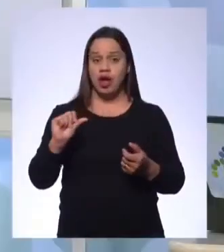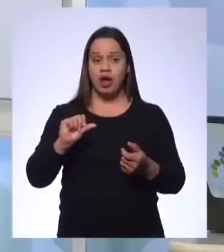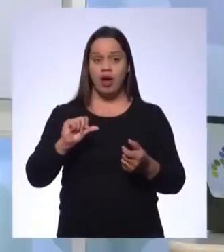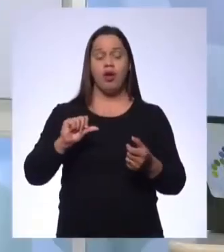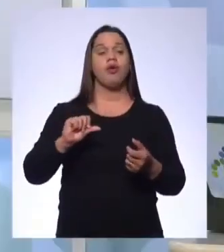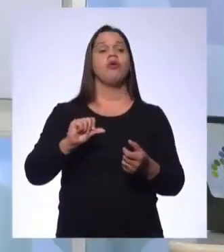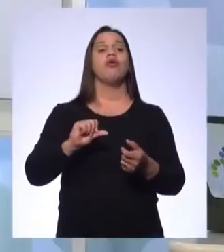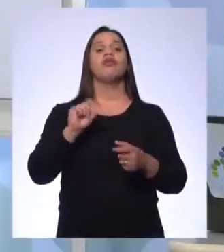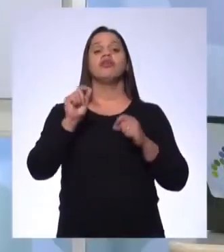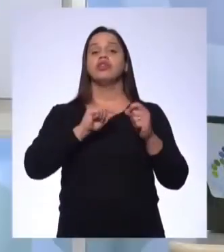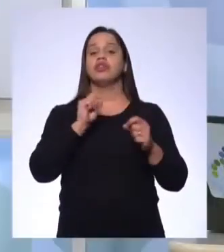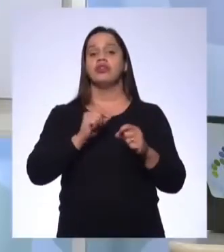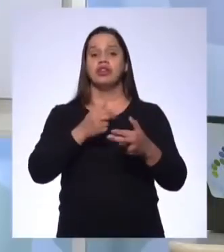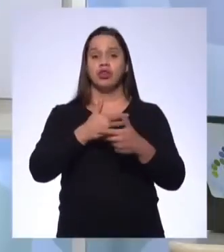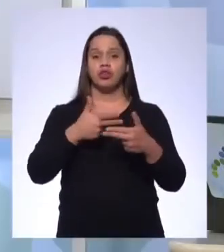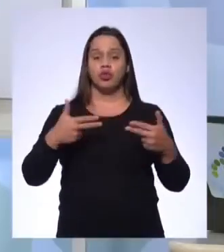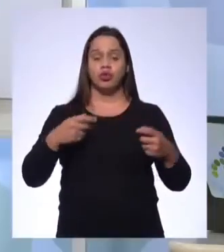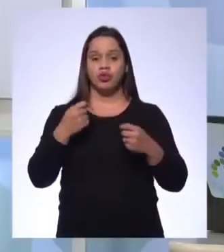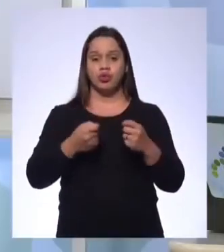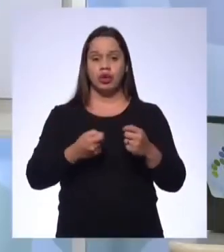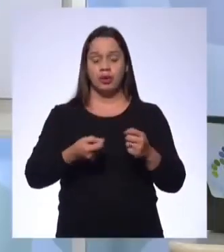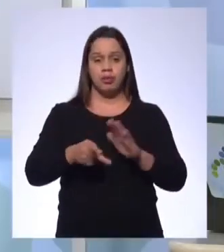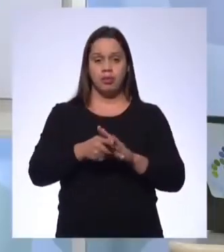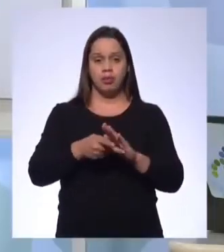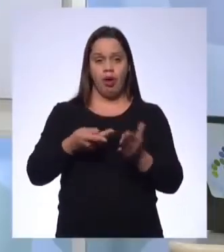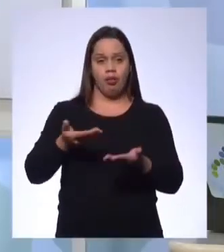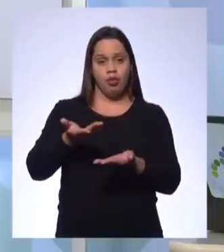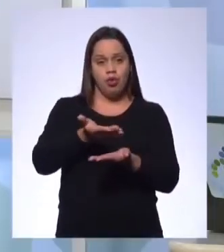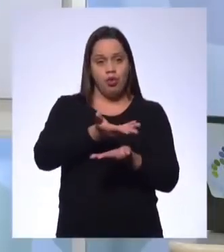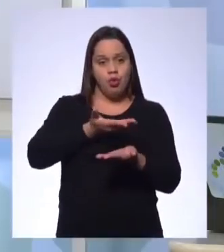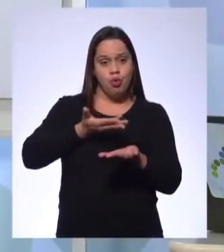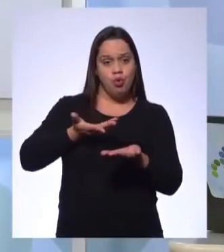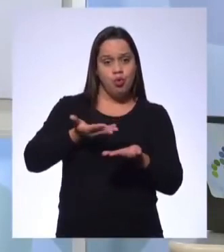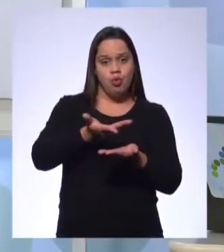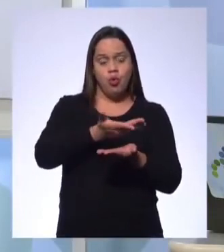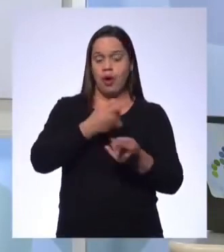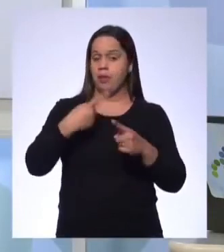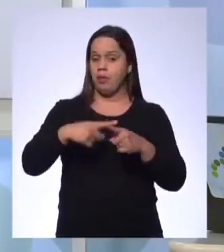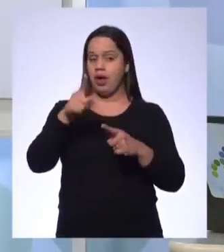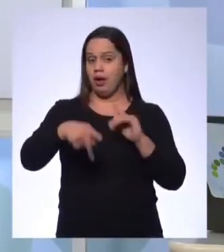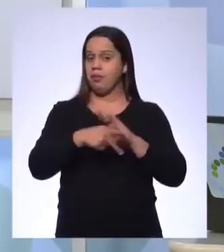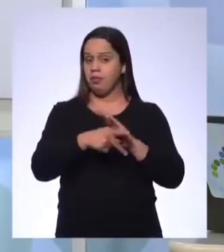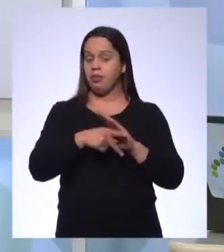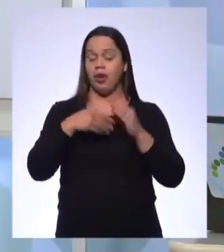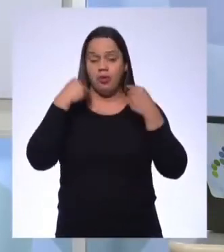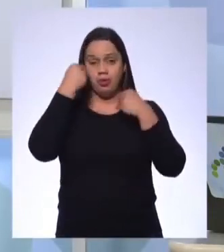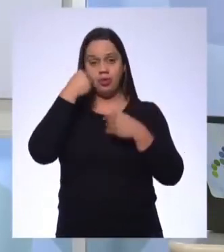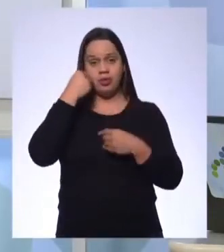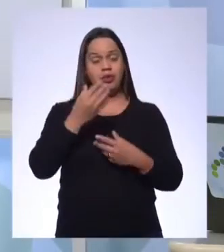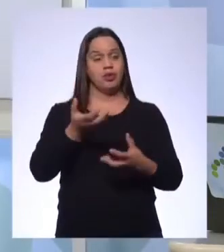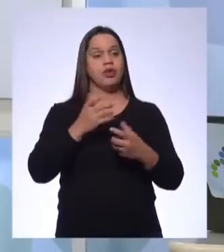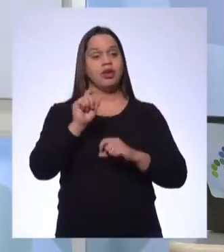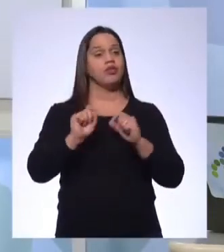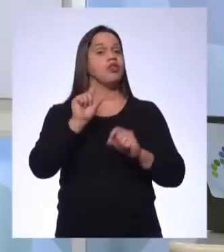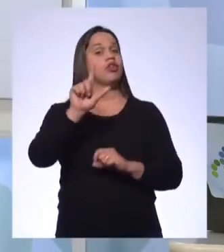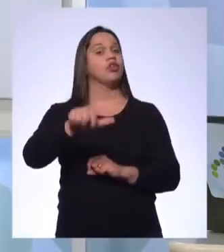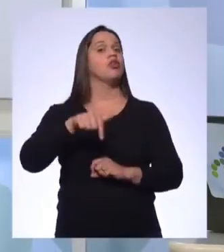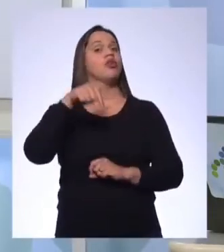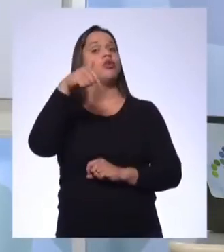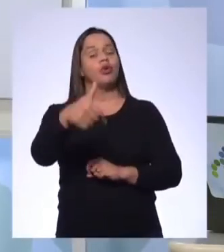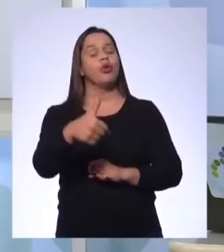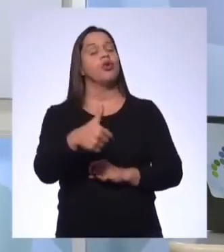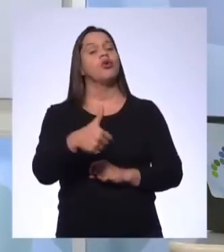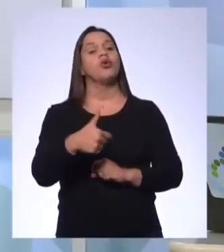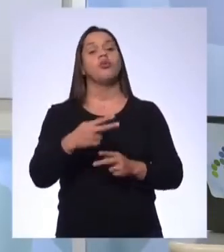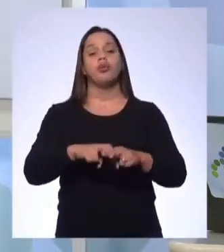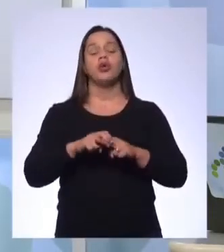água salgada faz com que as coisas flutuem, né? Então, como nós vamos fazer uma experiência, e eu vou querer que uma outra, o pó de café, flutue, por isso